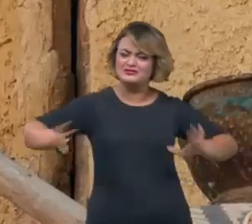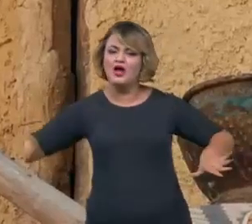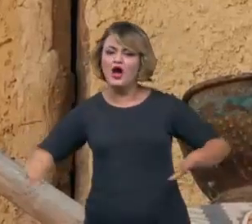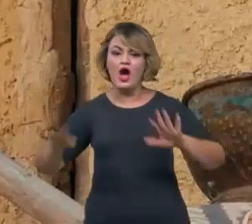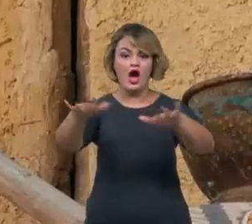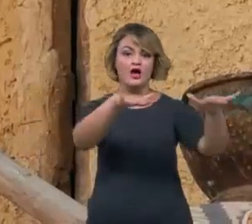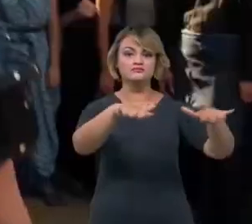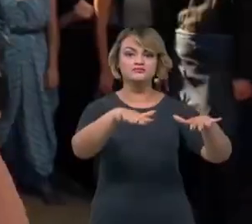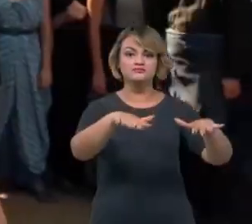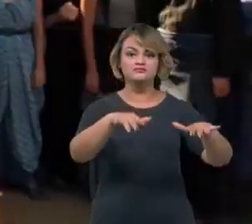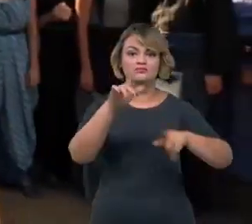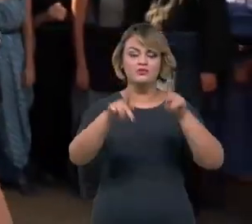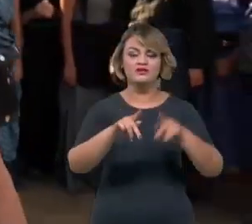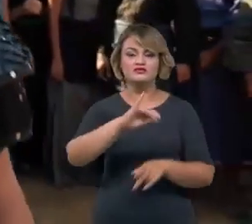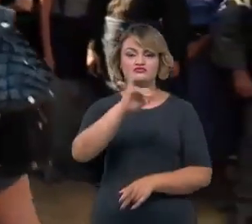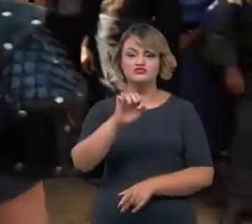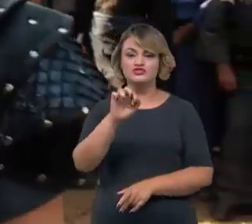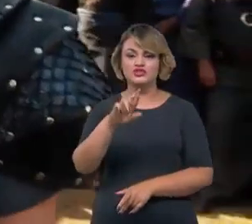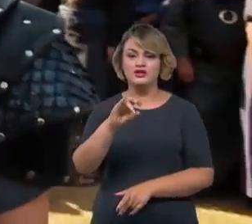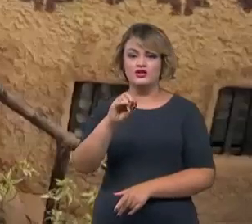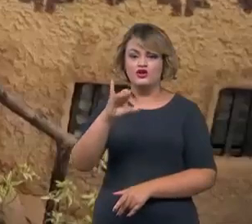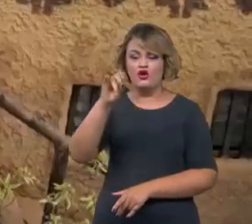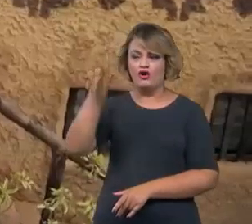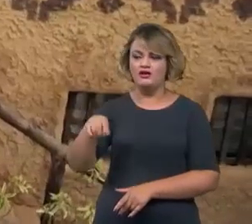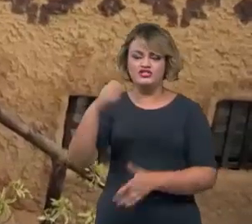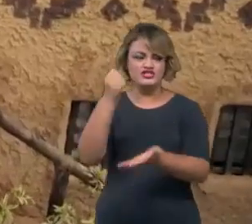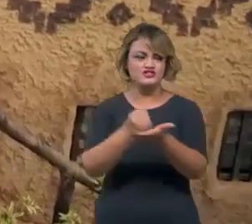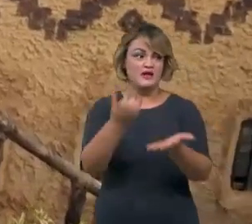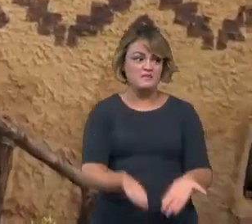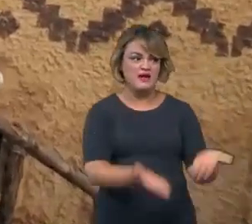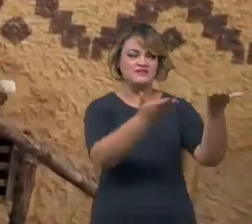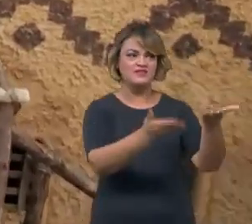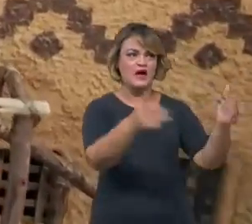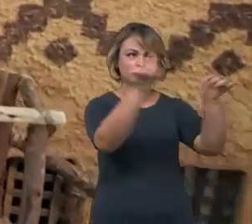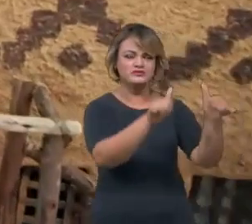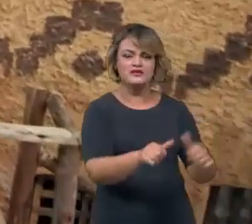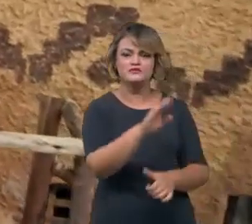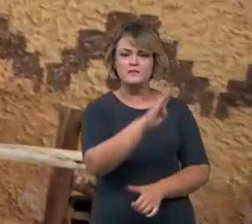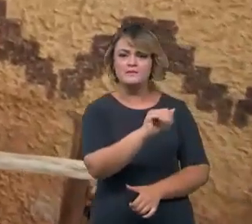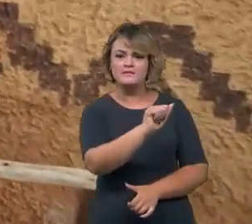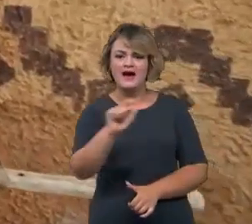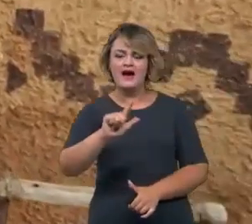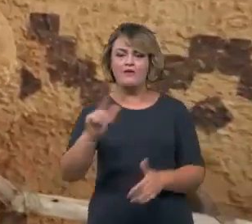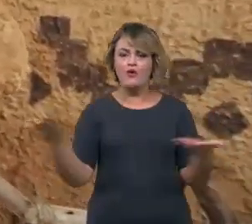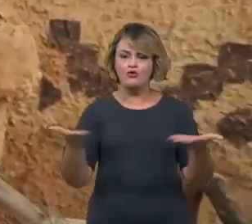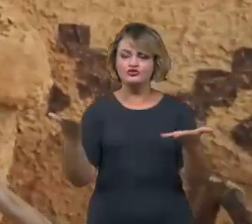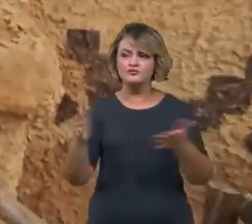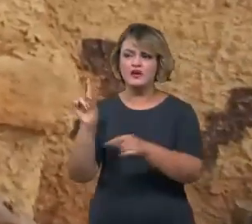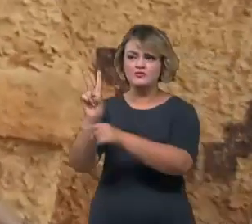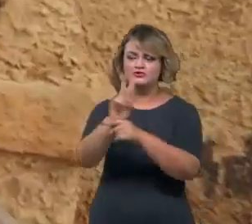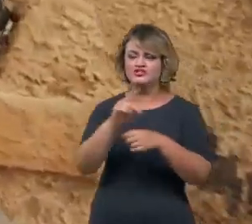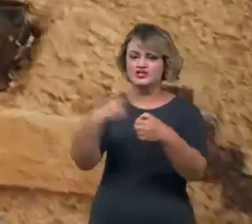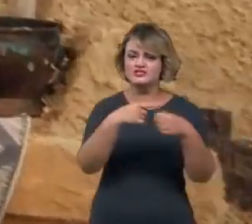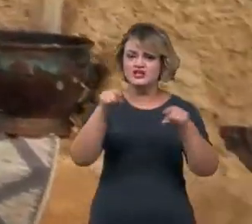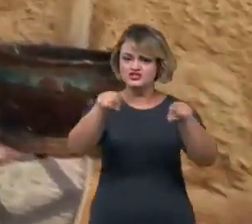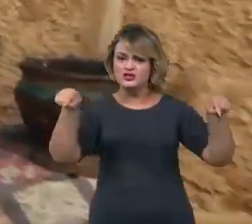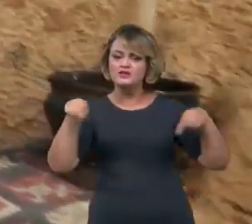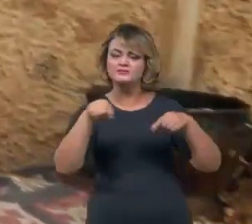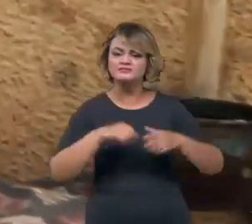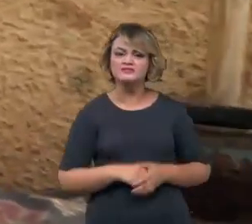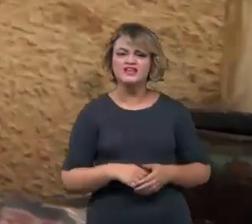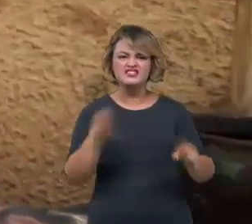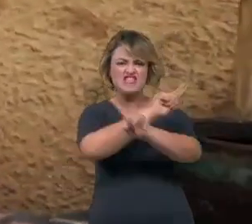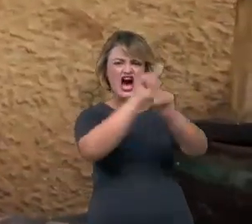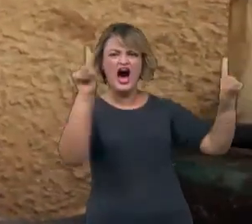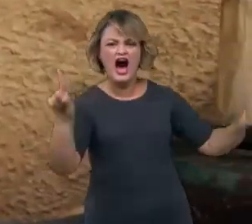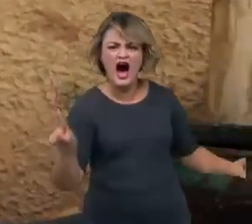Socorro! Povo de Jericó! Essa é a oferenda. Iremos entregar ao deus Baal ainda hoje. Para proteger a nossa cidade de nossos